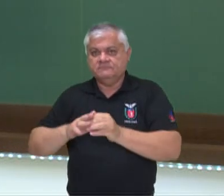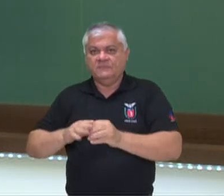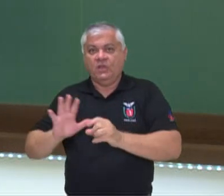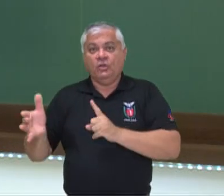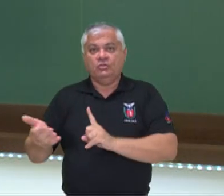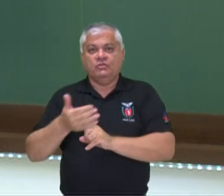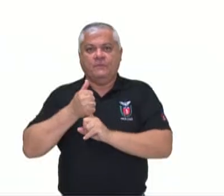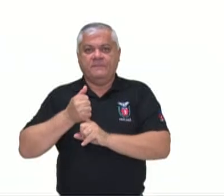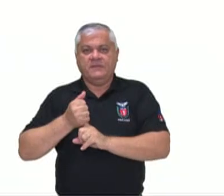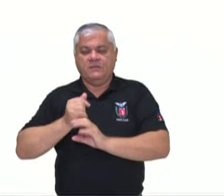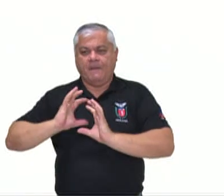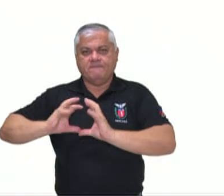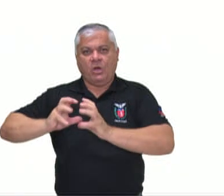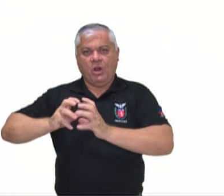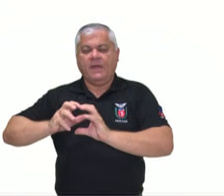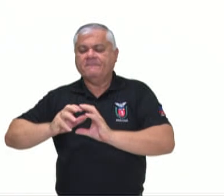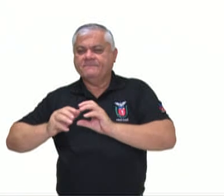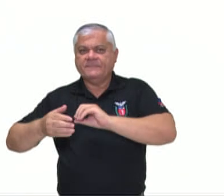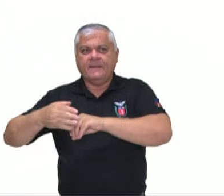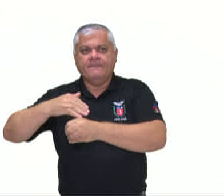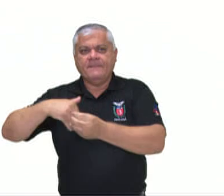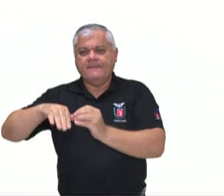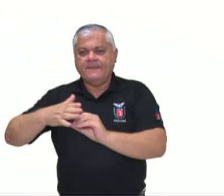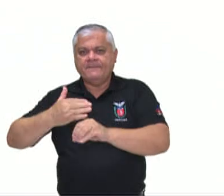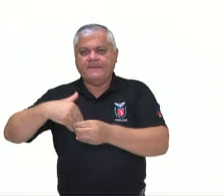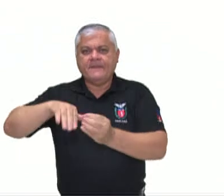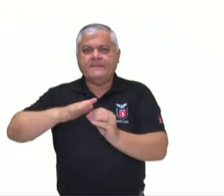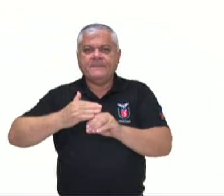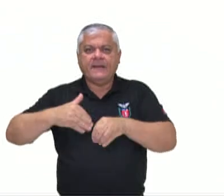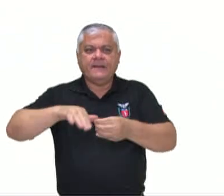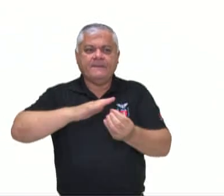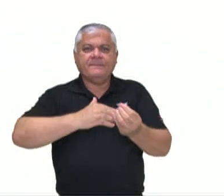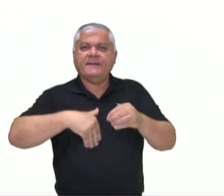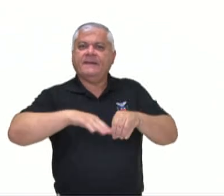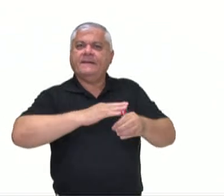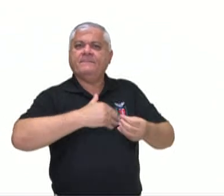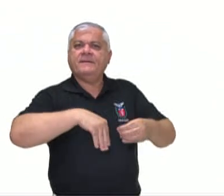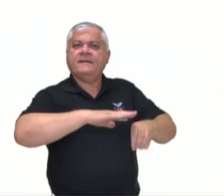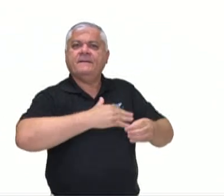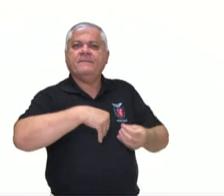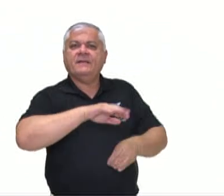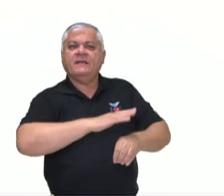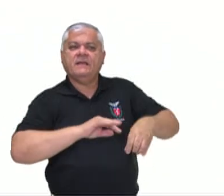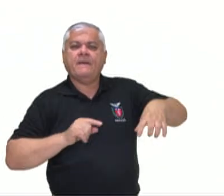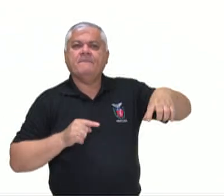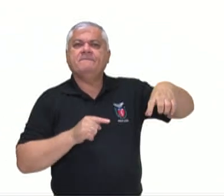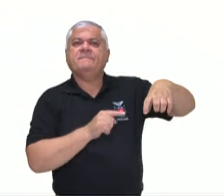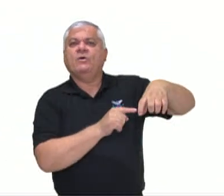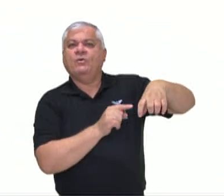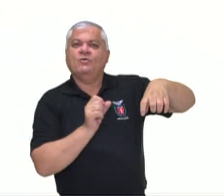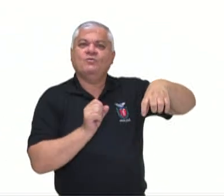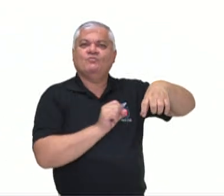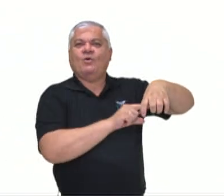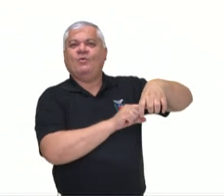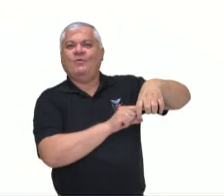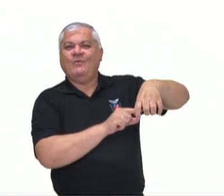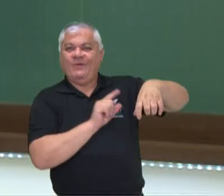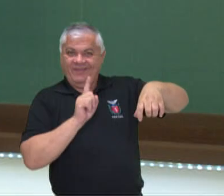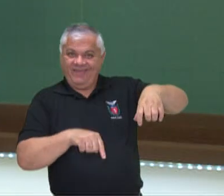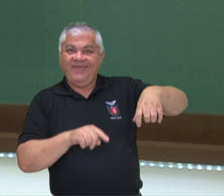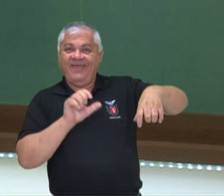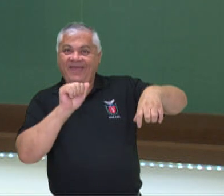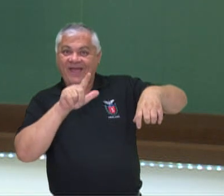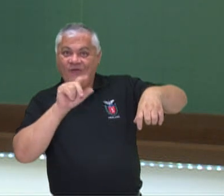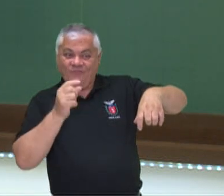e nós estamos nesse objetivo de conduzir essa bola até esse alvo, que é quando a gente vai